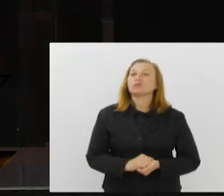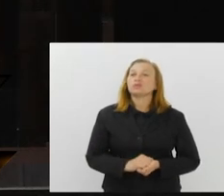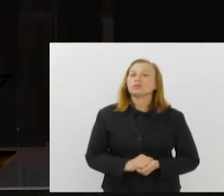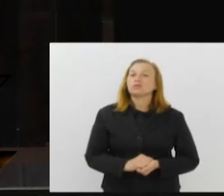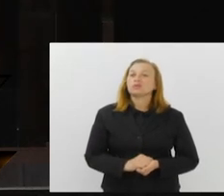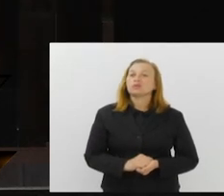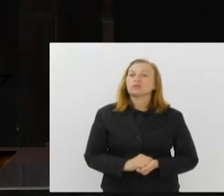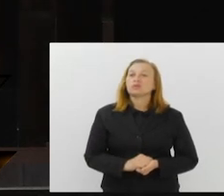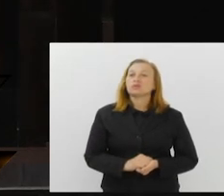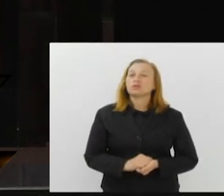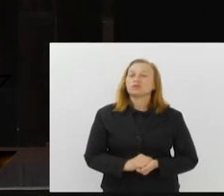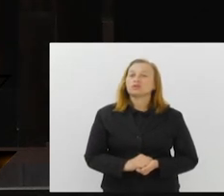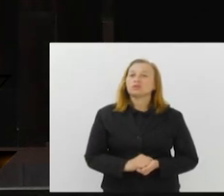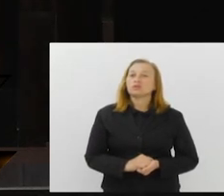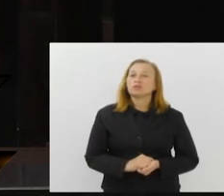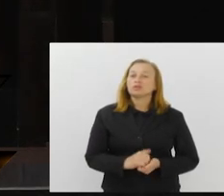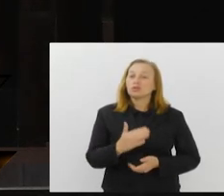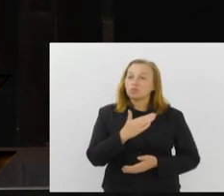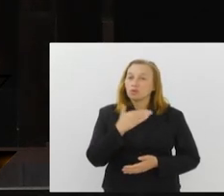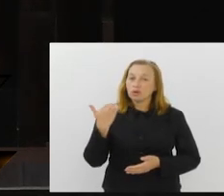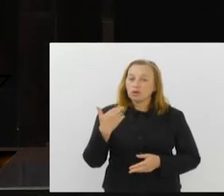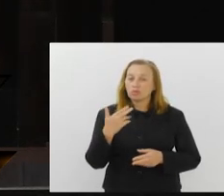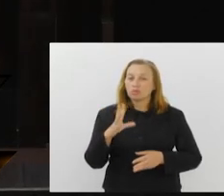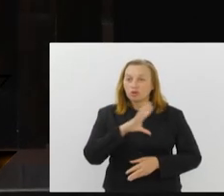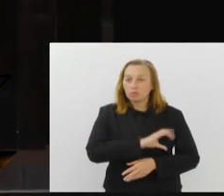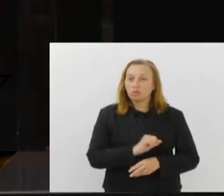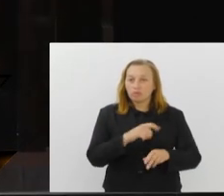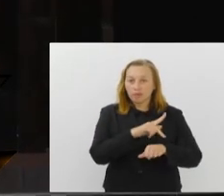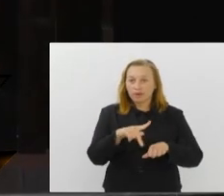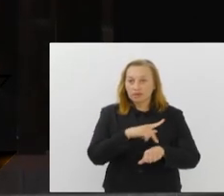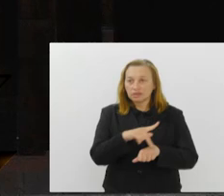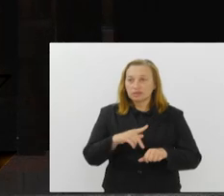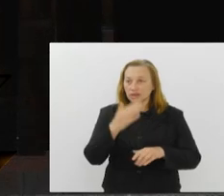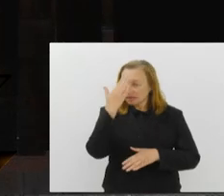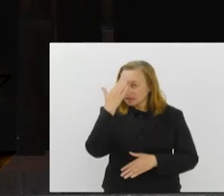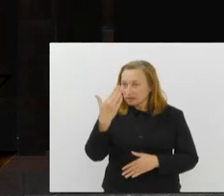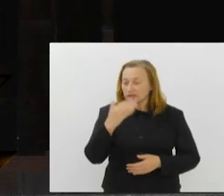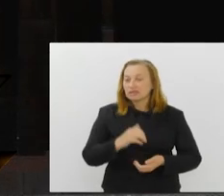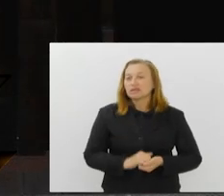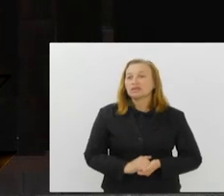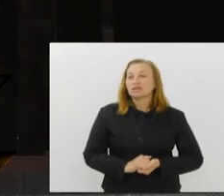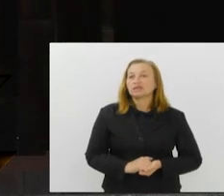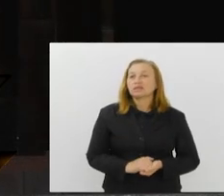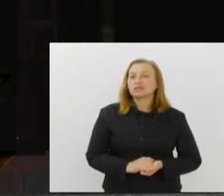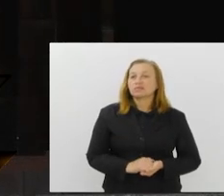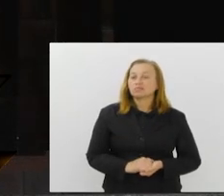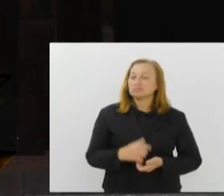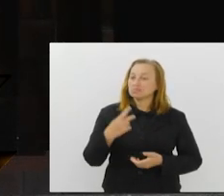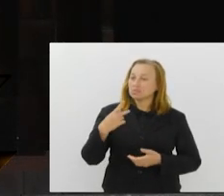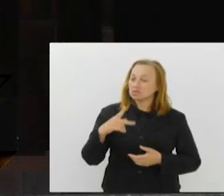país agradecer o mink pela sua